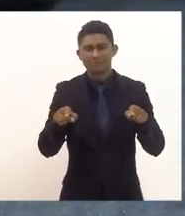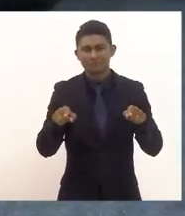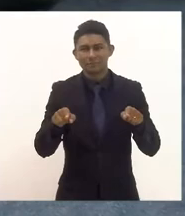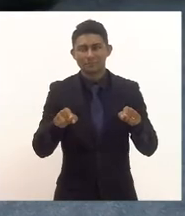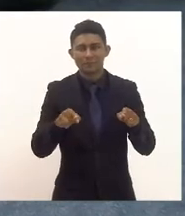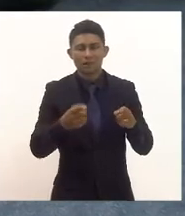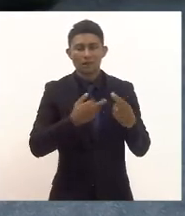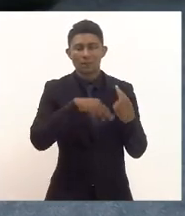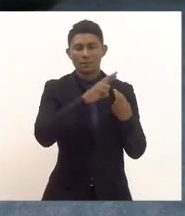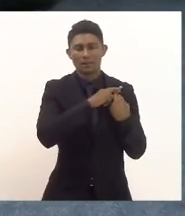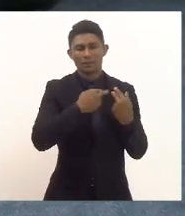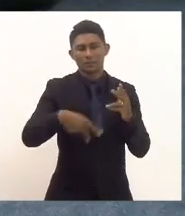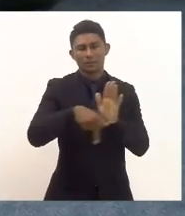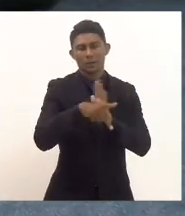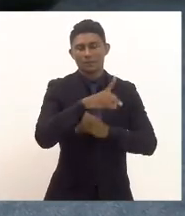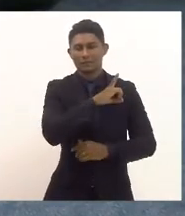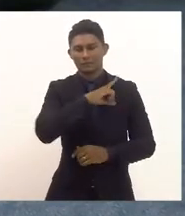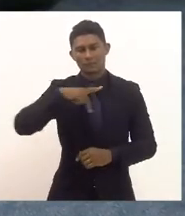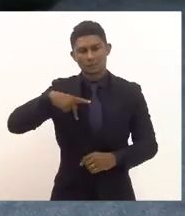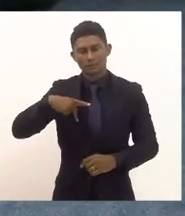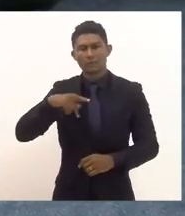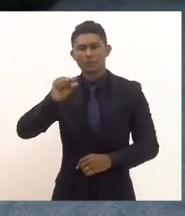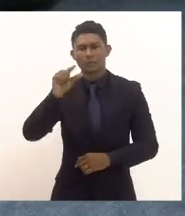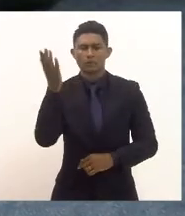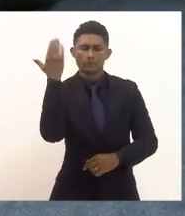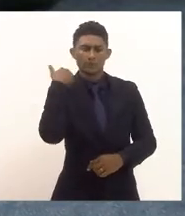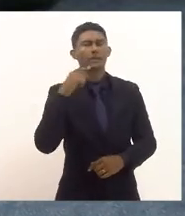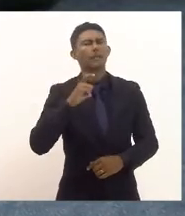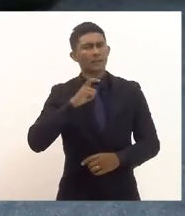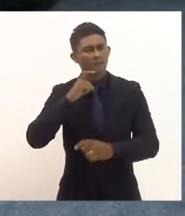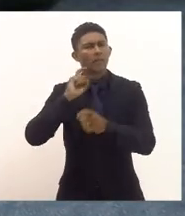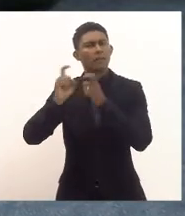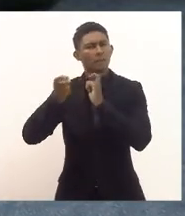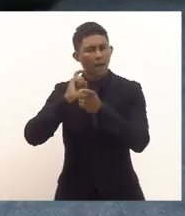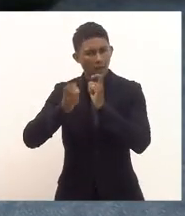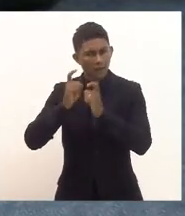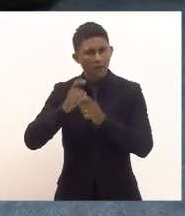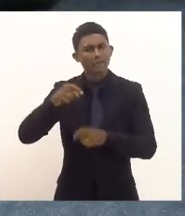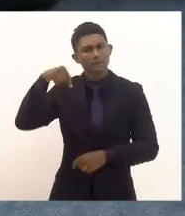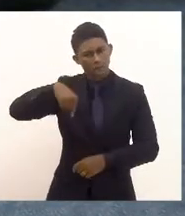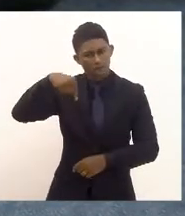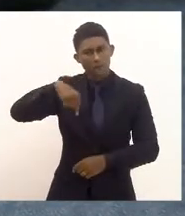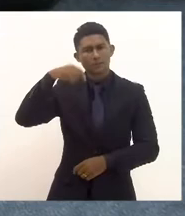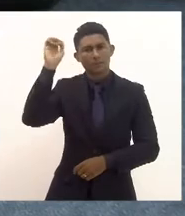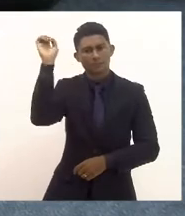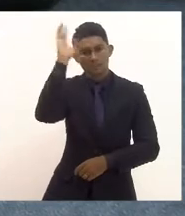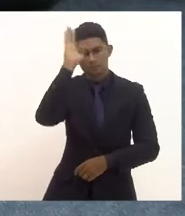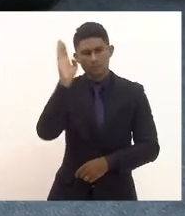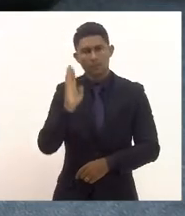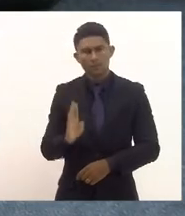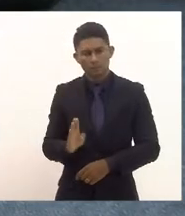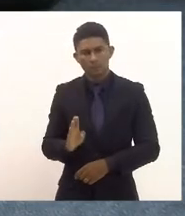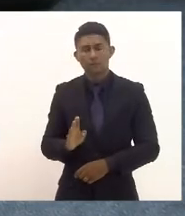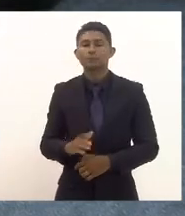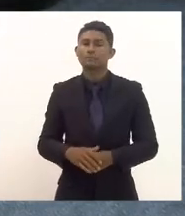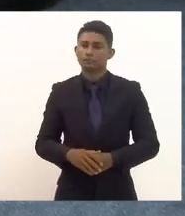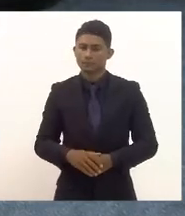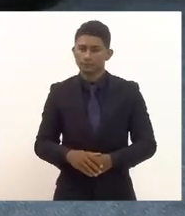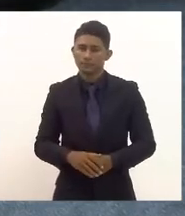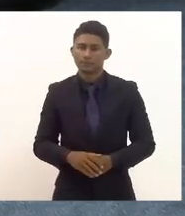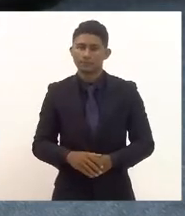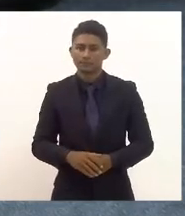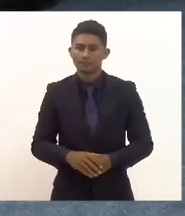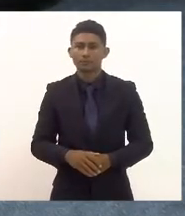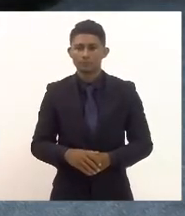para defensoria bem me lembro que recentemente outro debate Nacional de grandes proporções que envolvia a